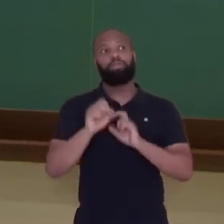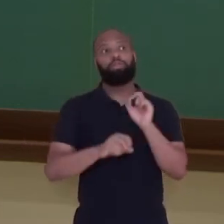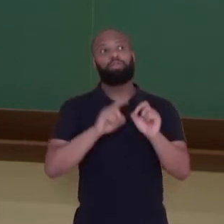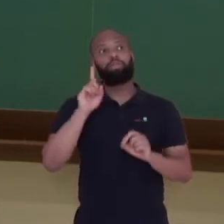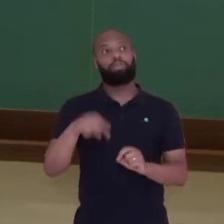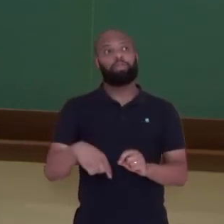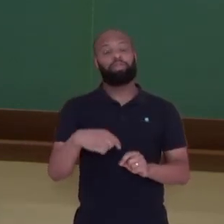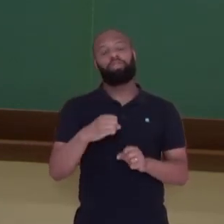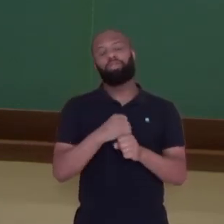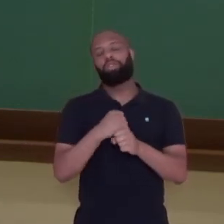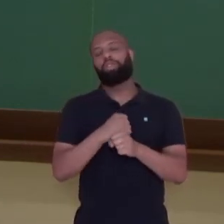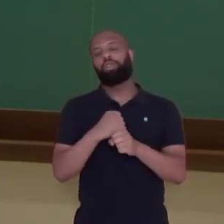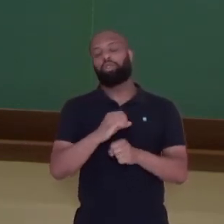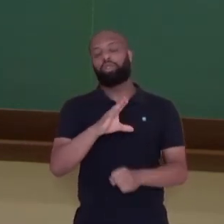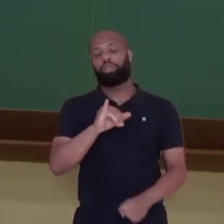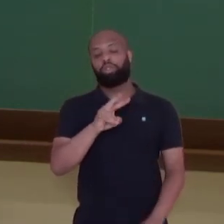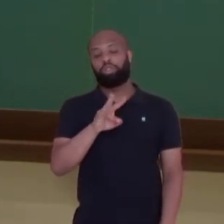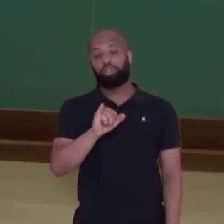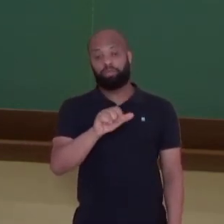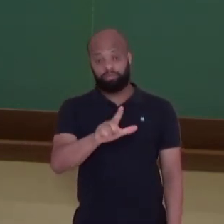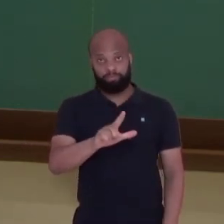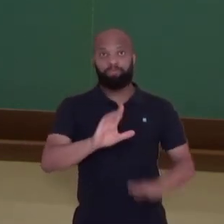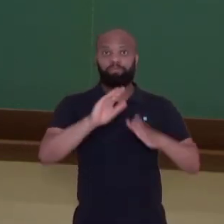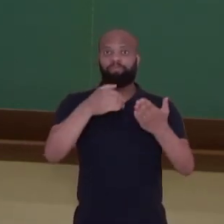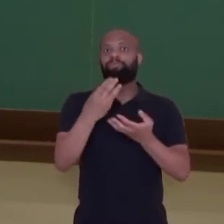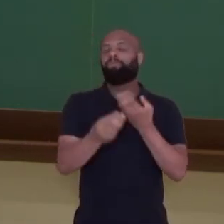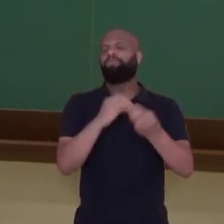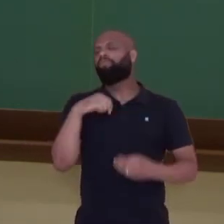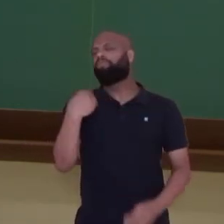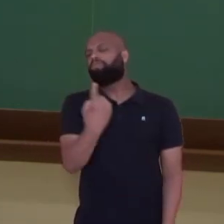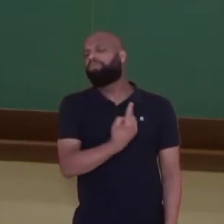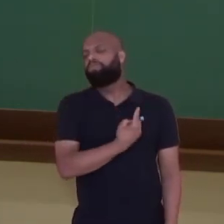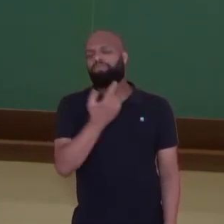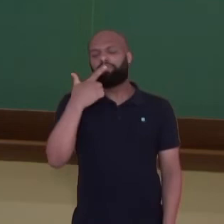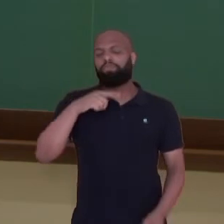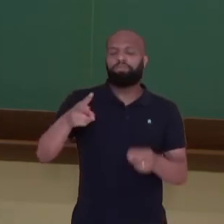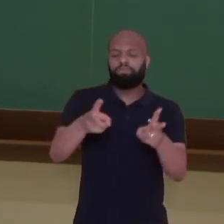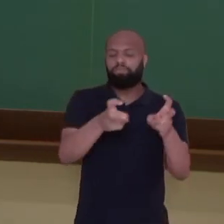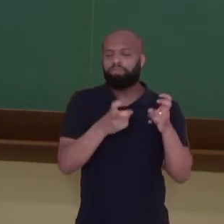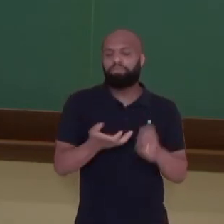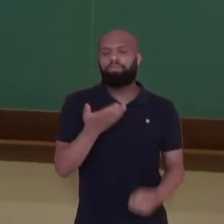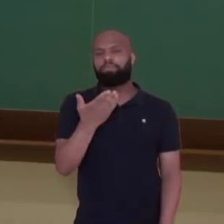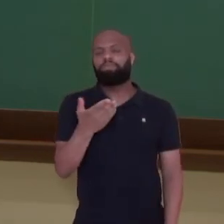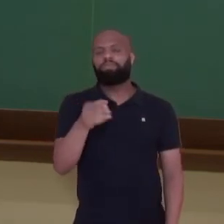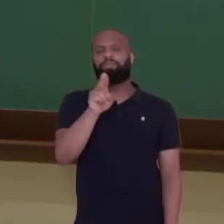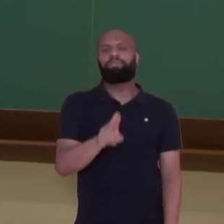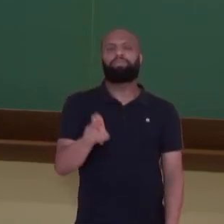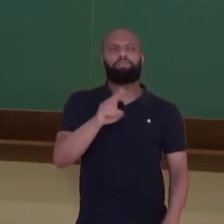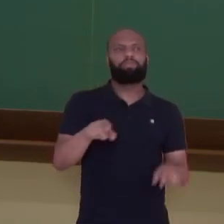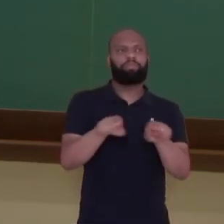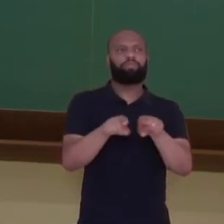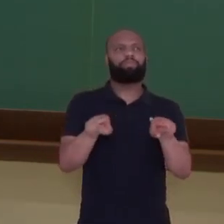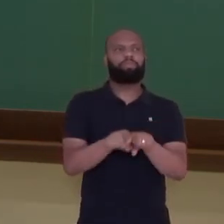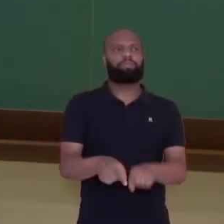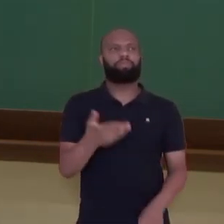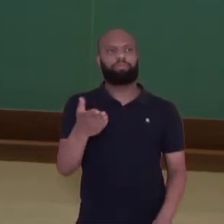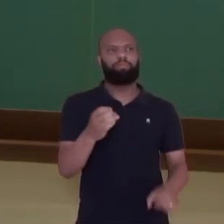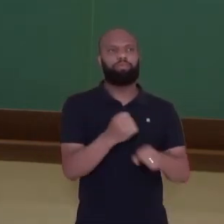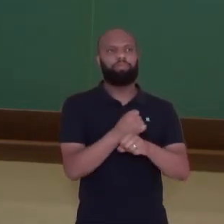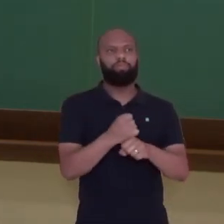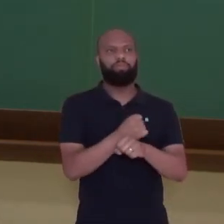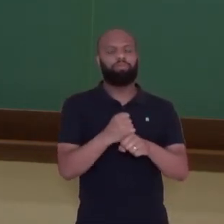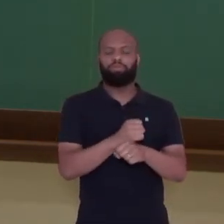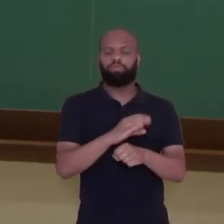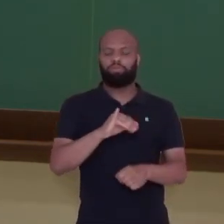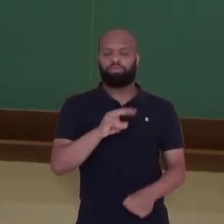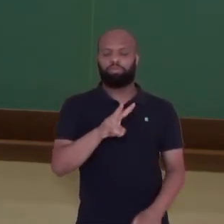chamamos de ano civil. E como nós observamos e utilizamos esse ano civil?